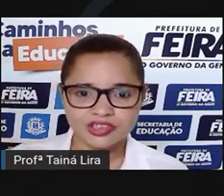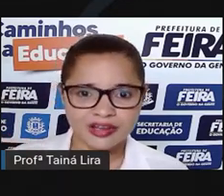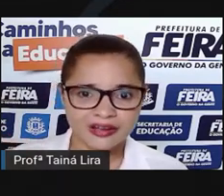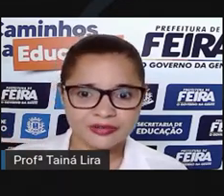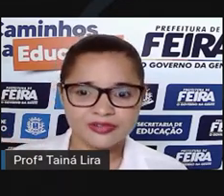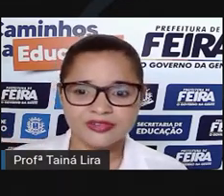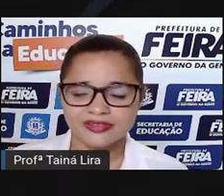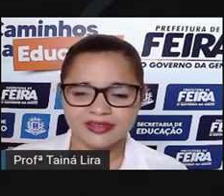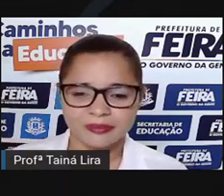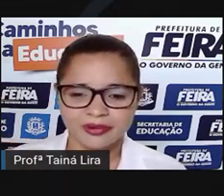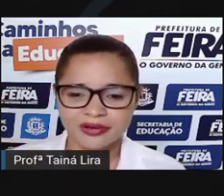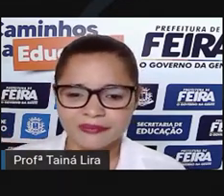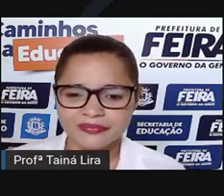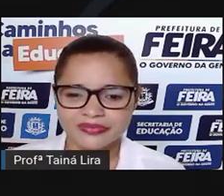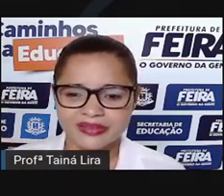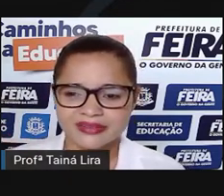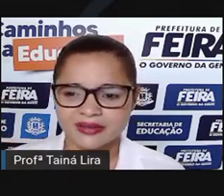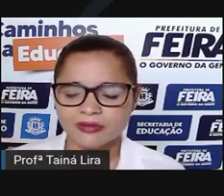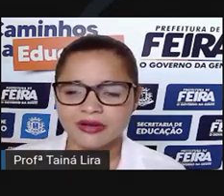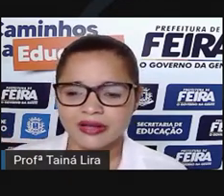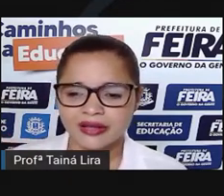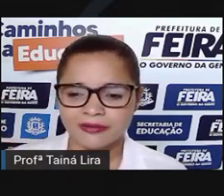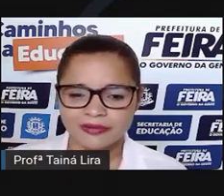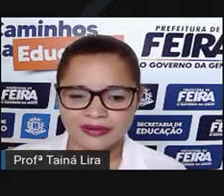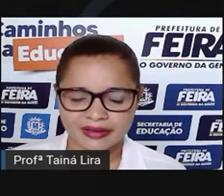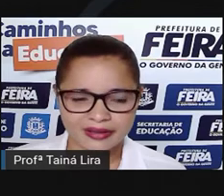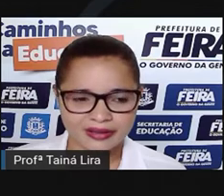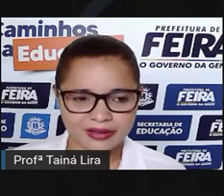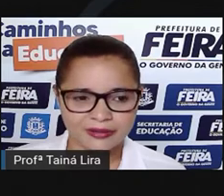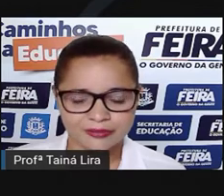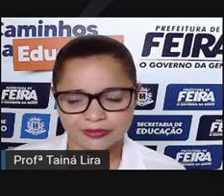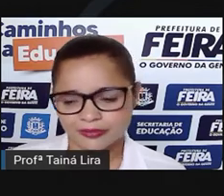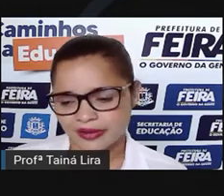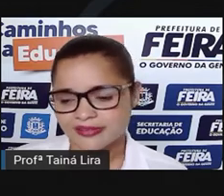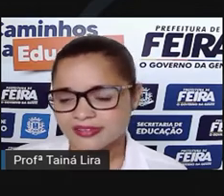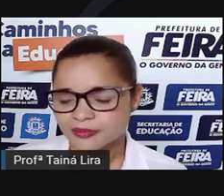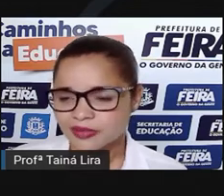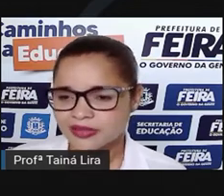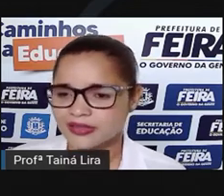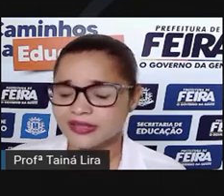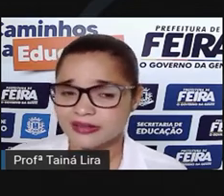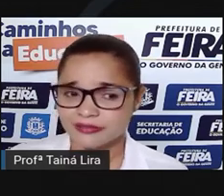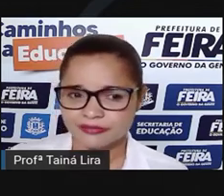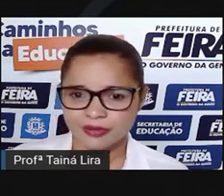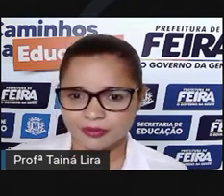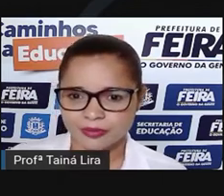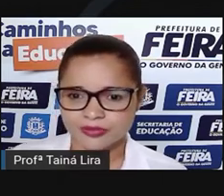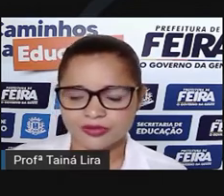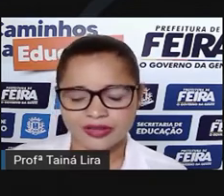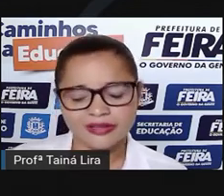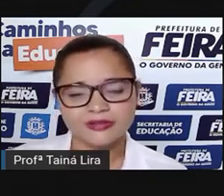refugiados Tá bom então é um é um exemplo aqui famoso né